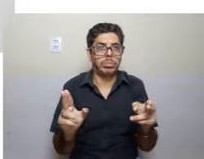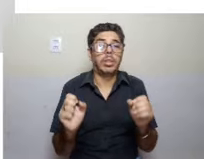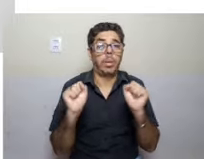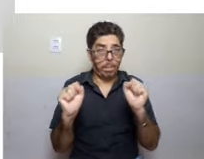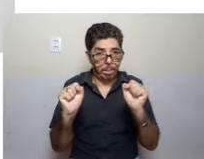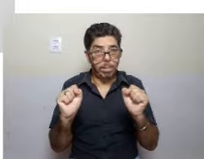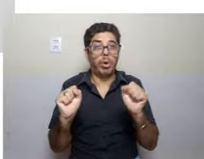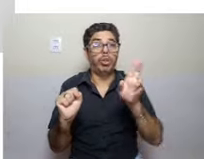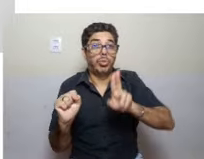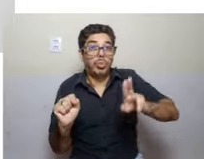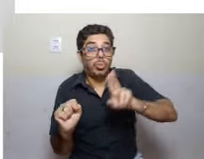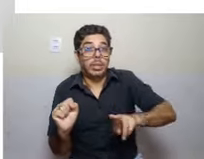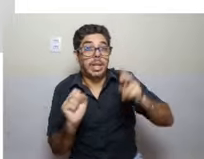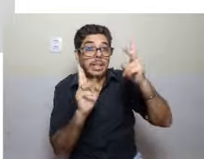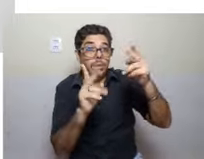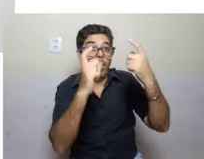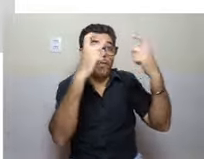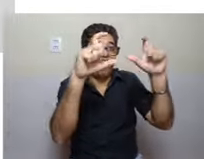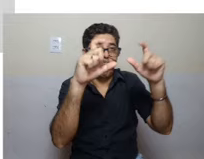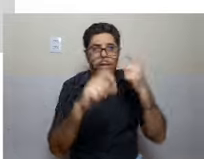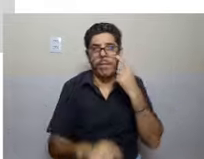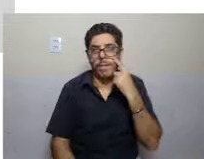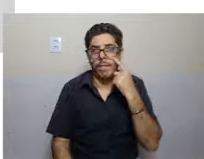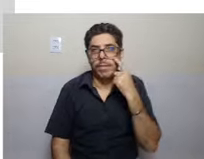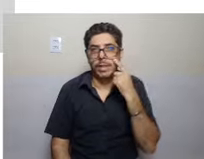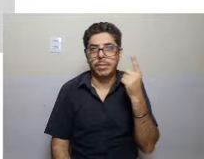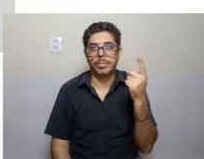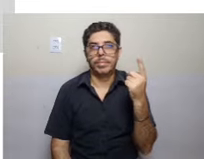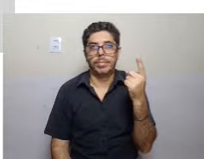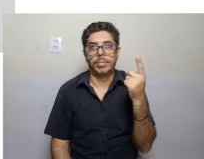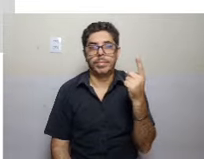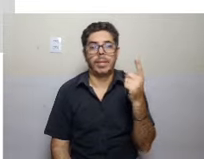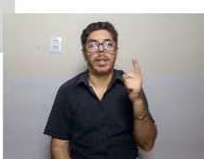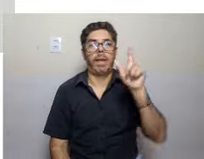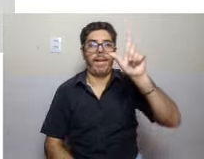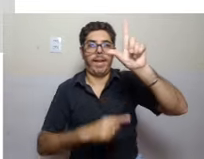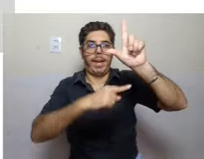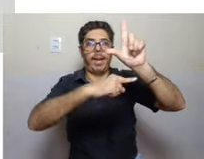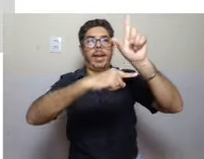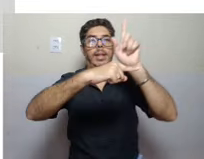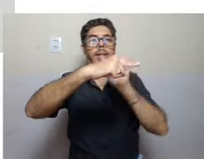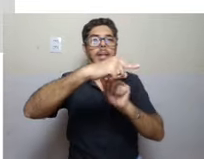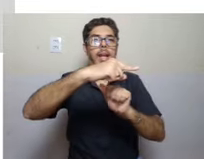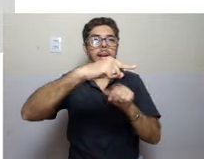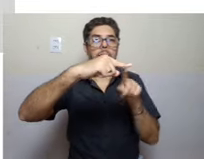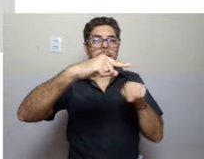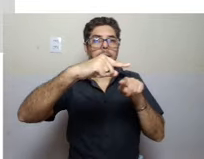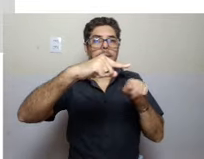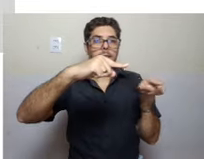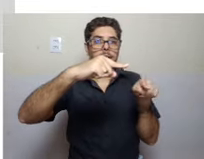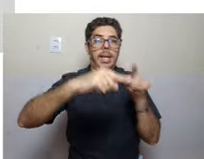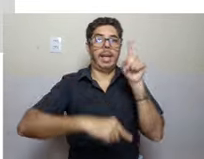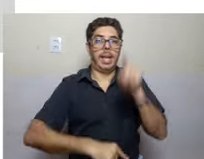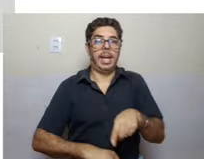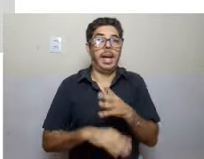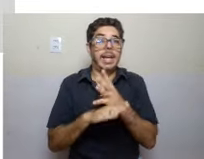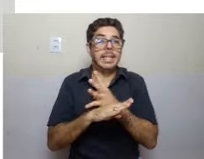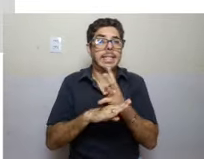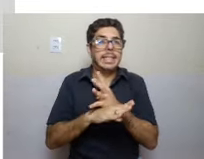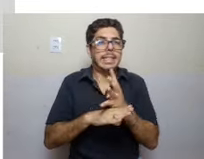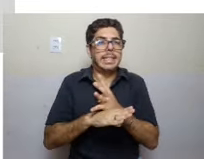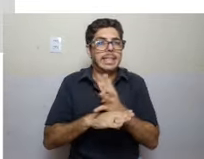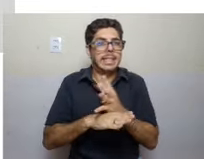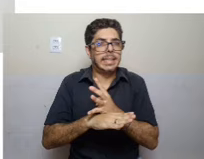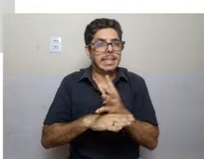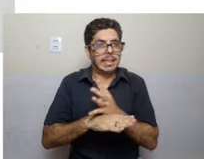da corrente. E aqui nessa expressão, nós identificamos o termo em destaque como sendo a resistência elétrica do fio condutor.